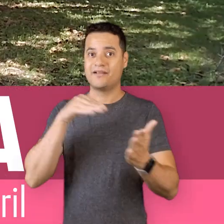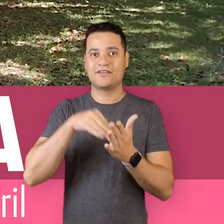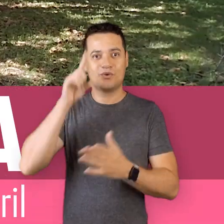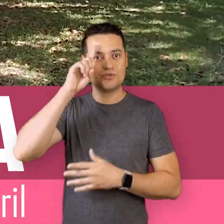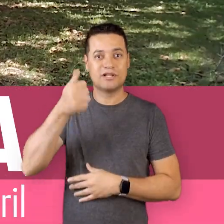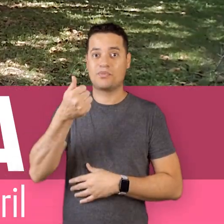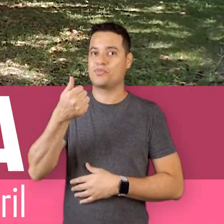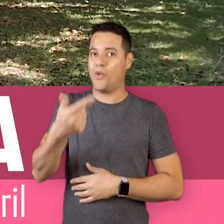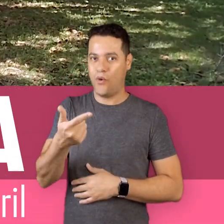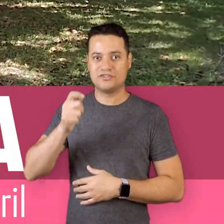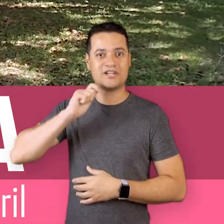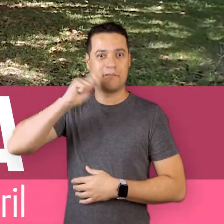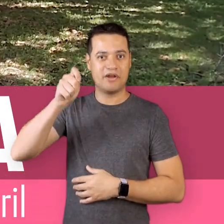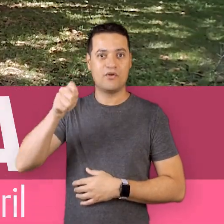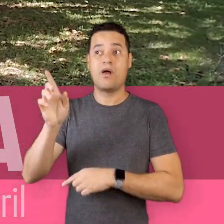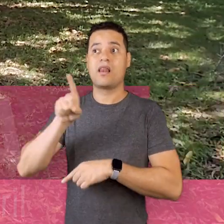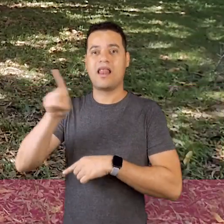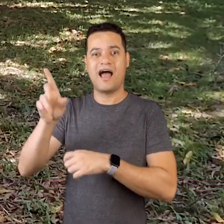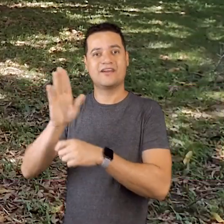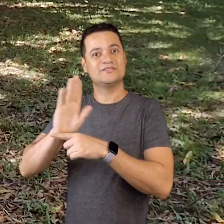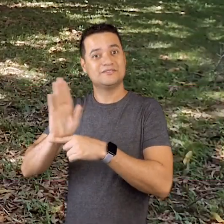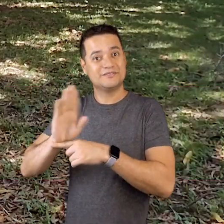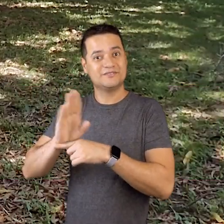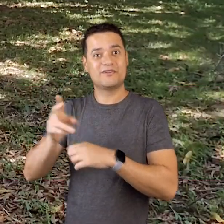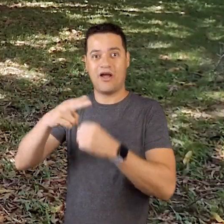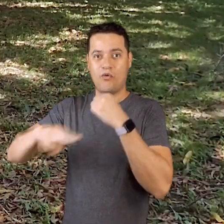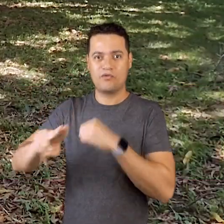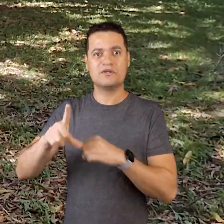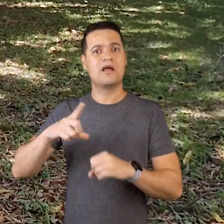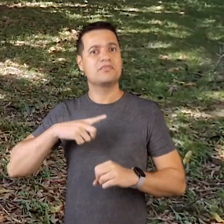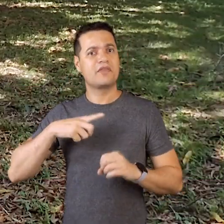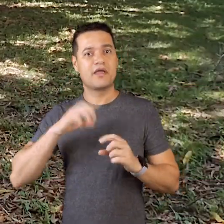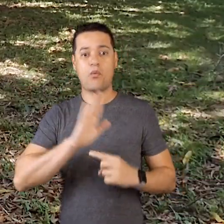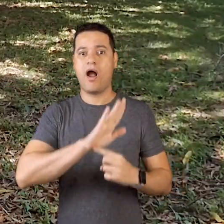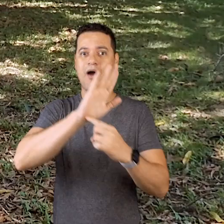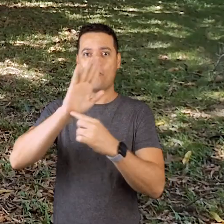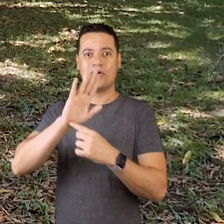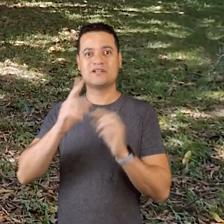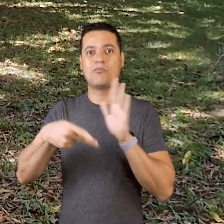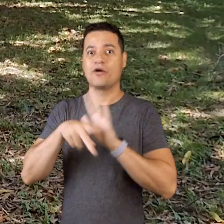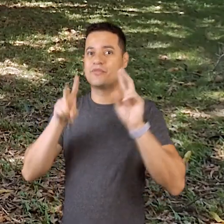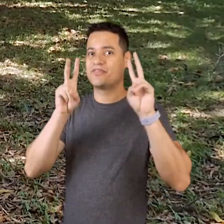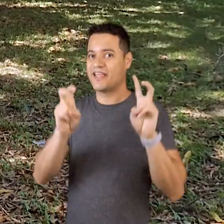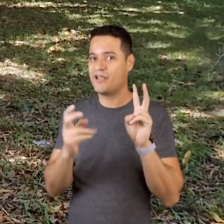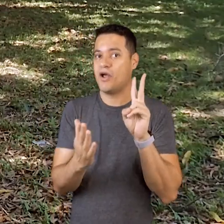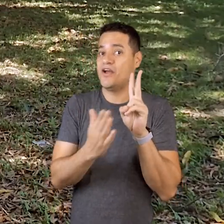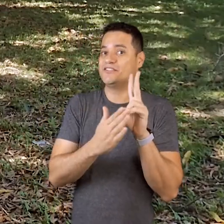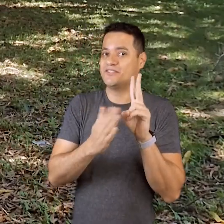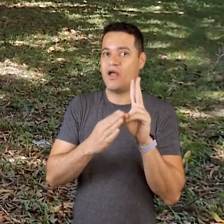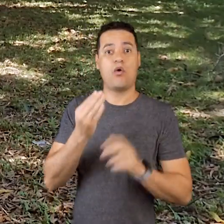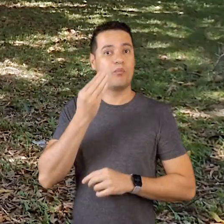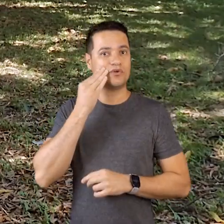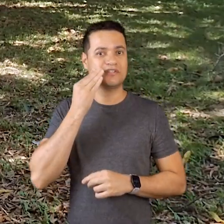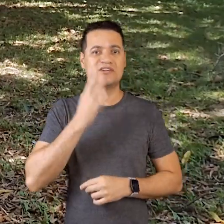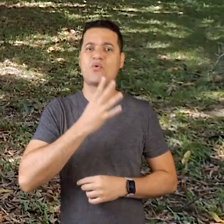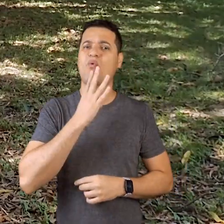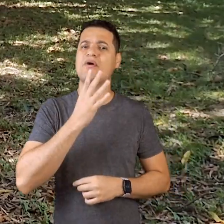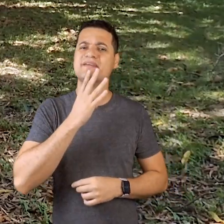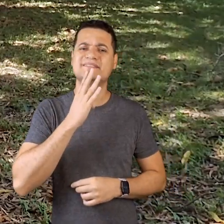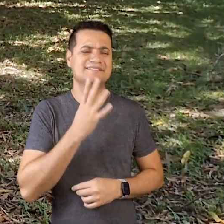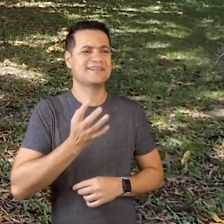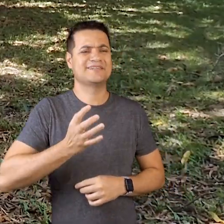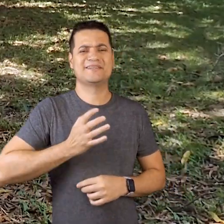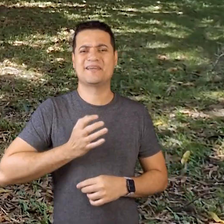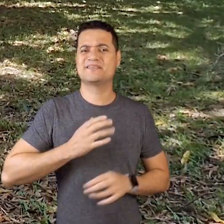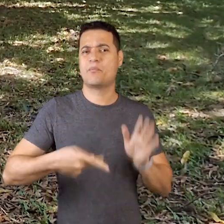Até o dia 12 de abril, o Cine Metrópolis vai exibir a mostra Constelações Indígenas, uma oportunidade única de conhecer